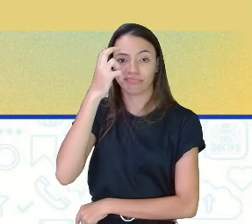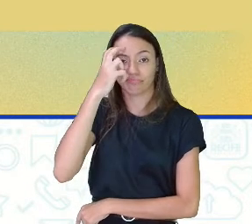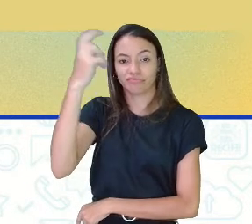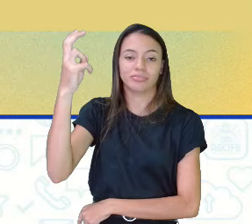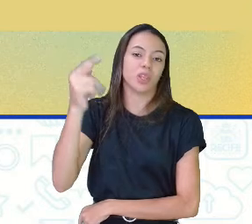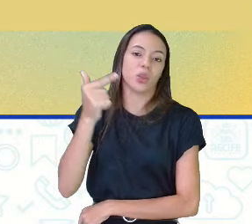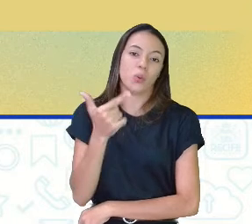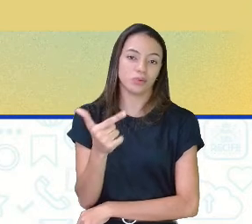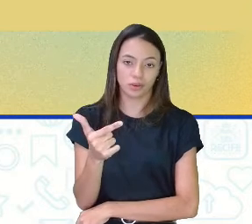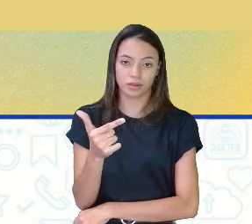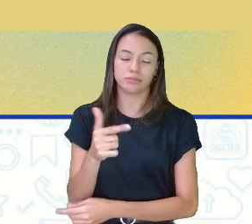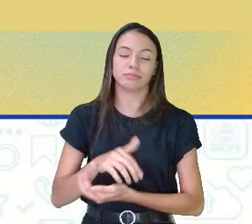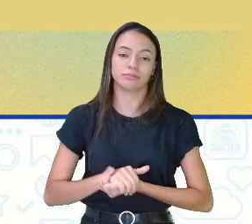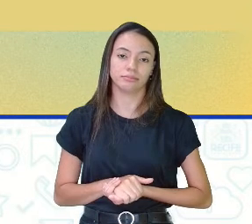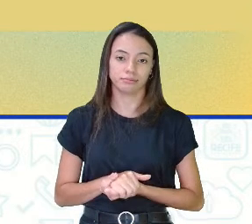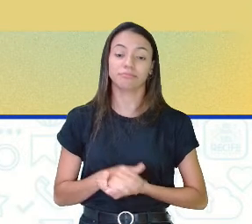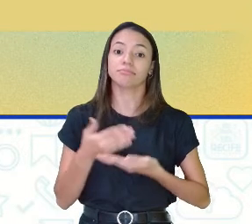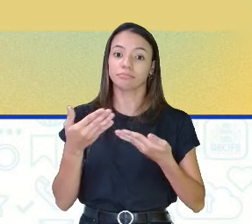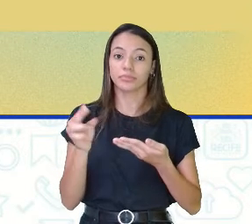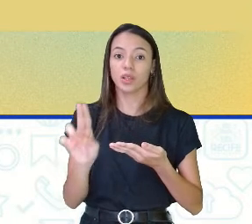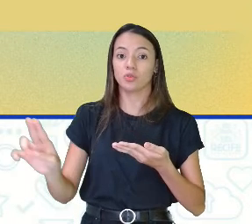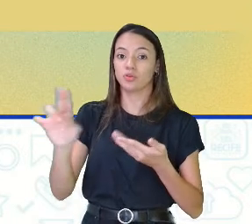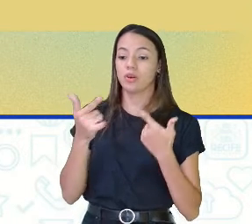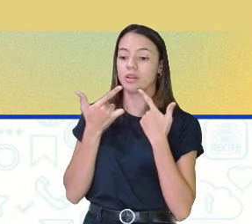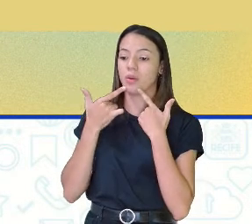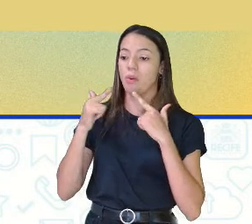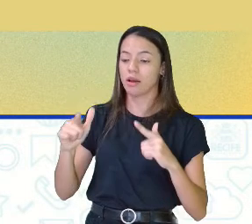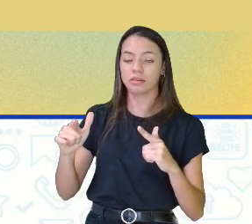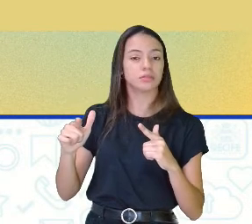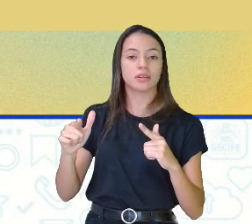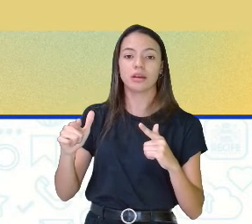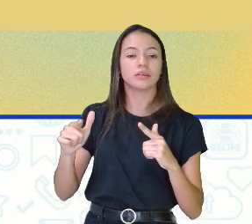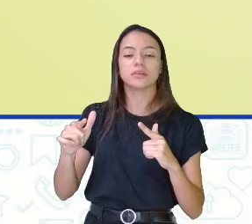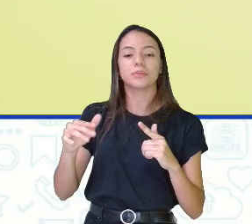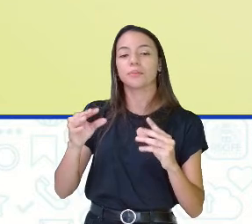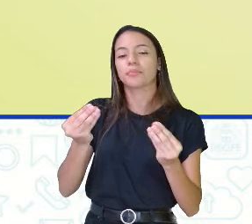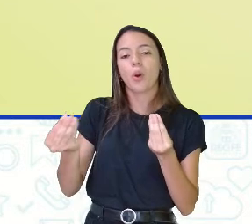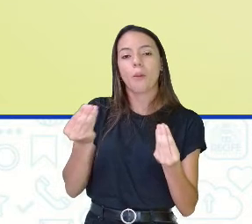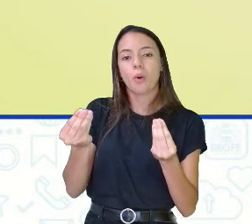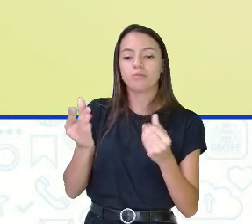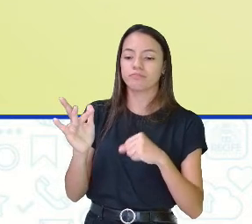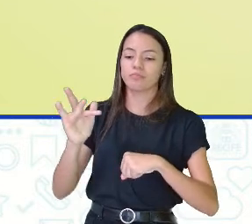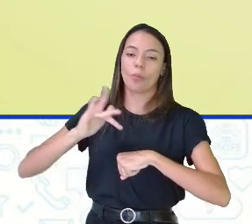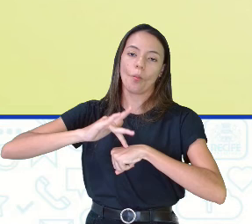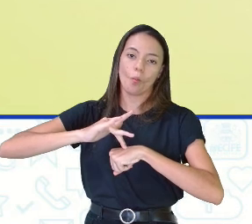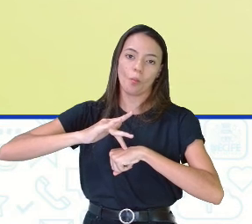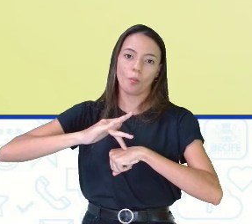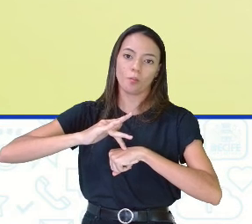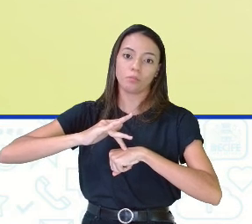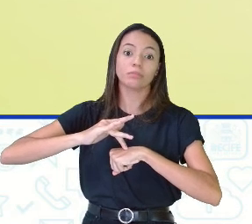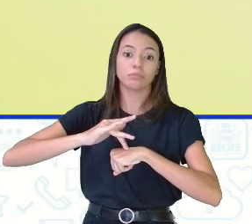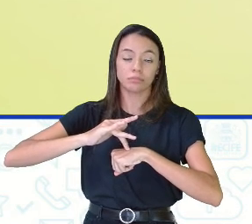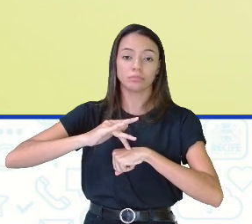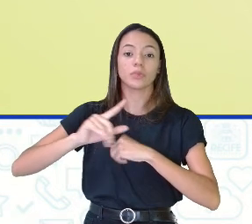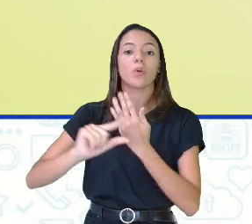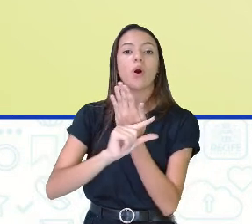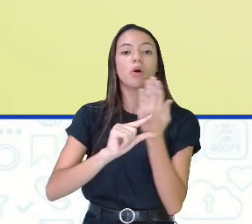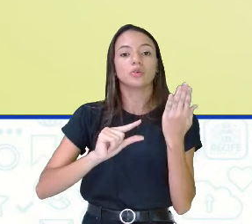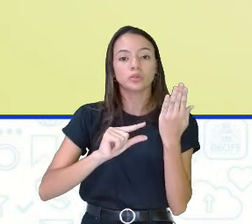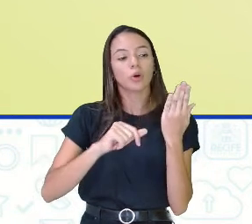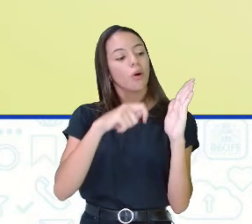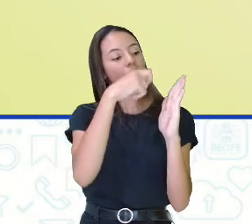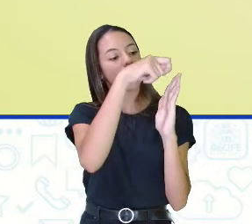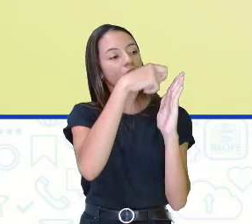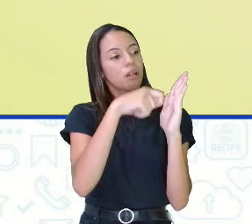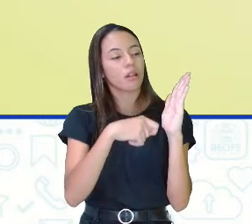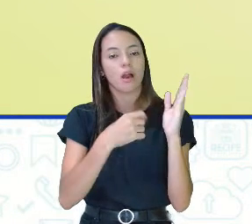tendo esse uso irônico da linguagem, né? Esse uso irônico do discurso. Quando ele constrói um versinho, um